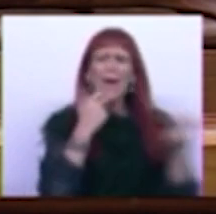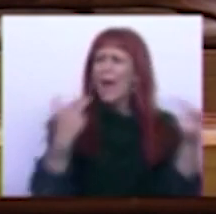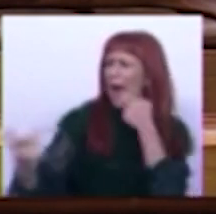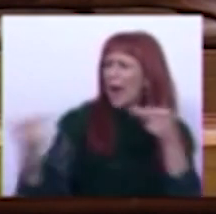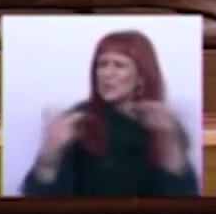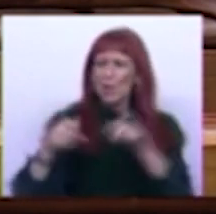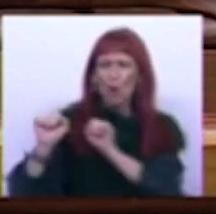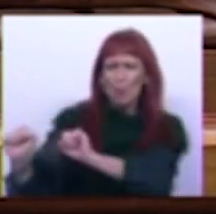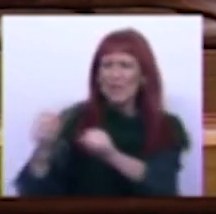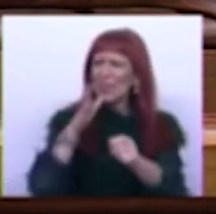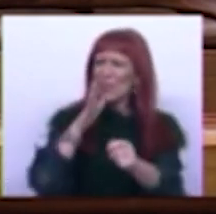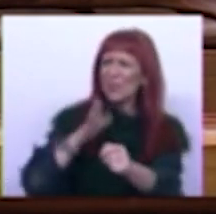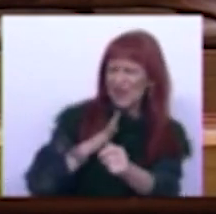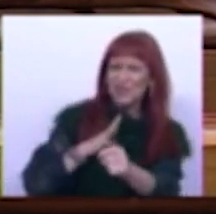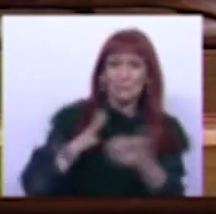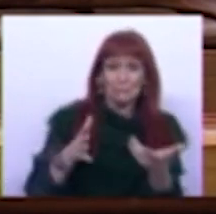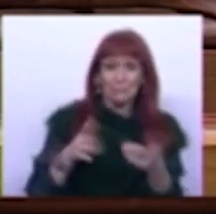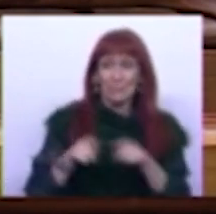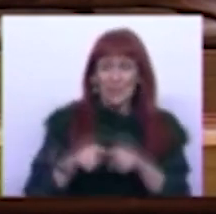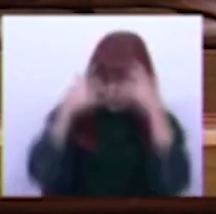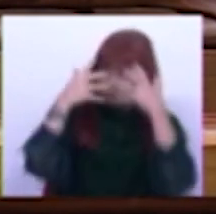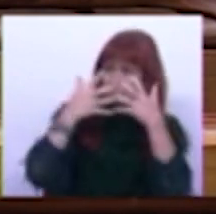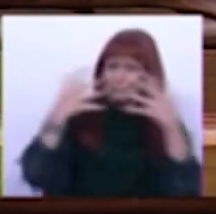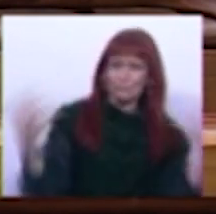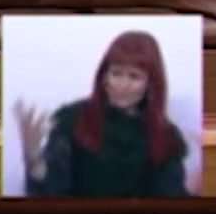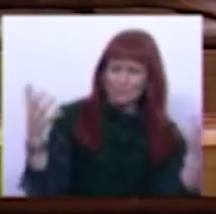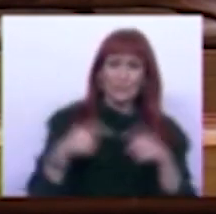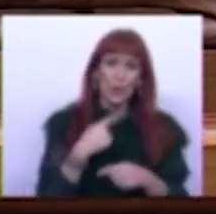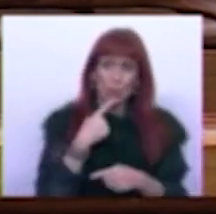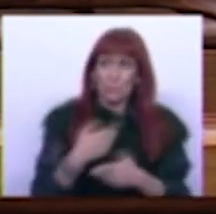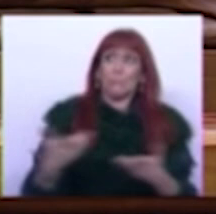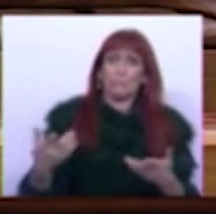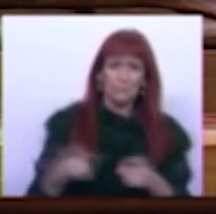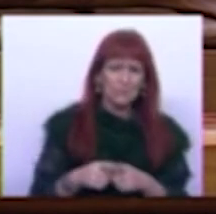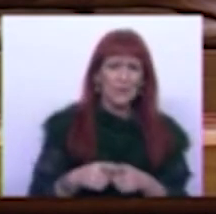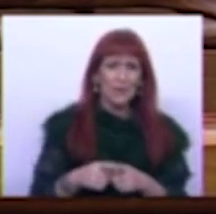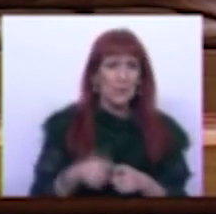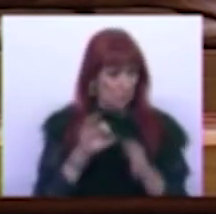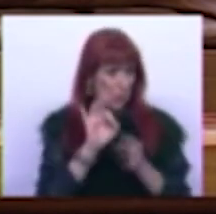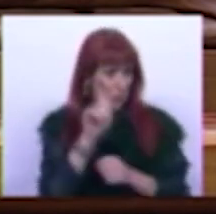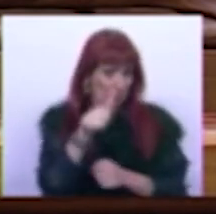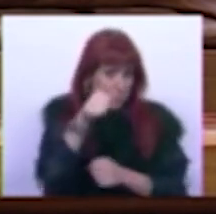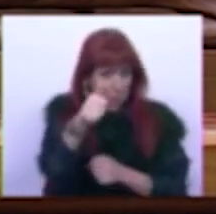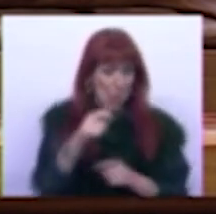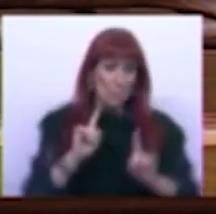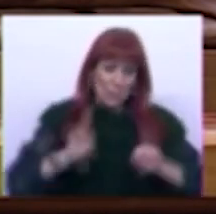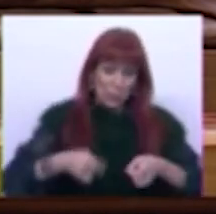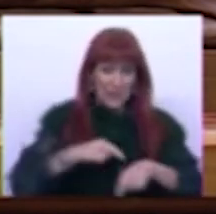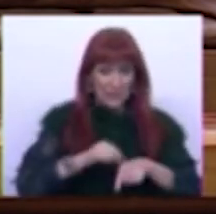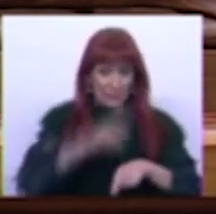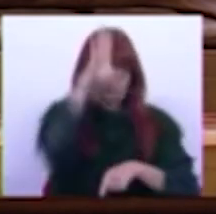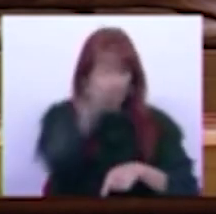reações da oposição e, surpreendentemente, eu diria até, com bom sinal para o início de